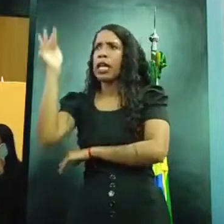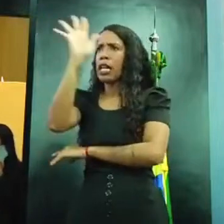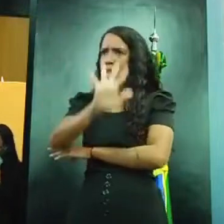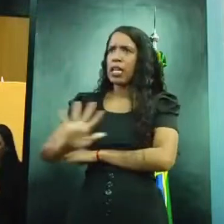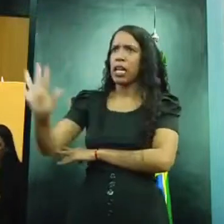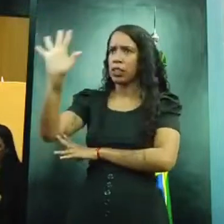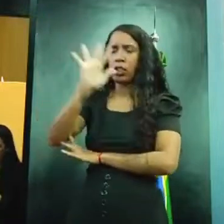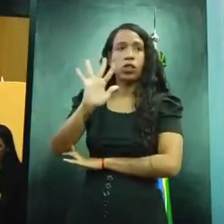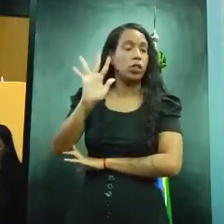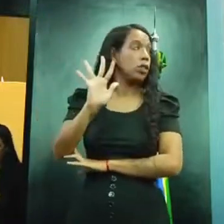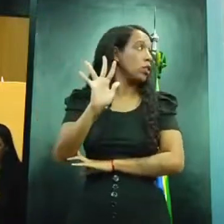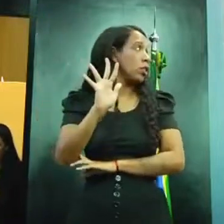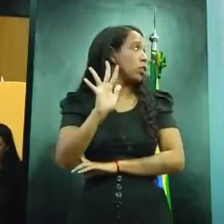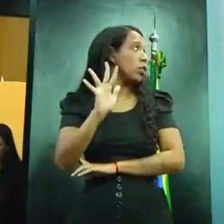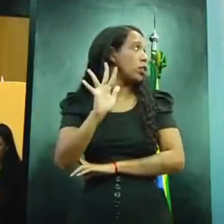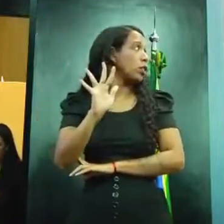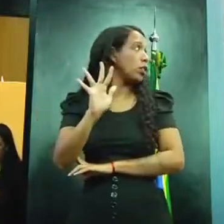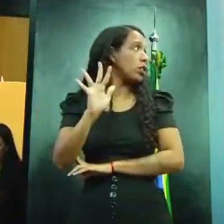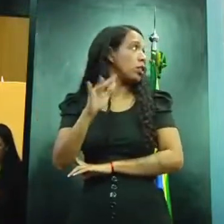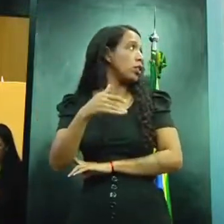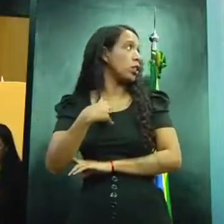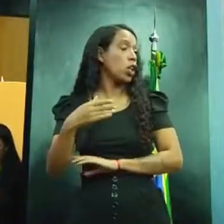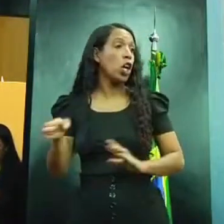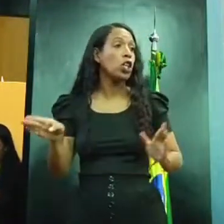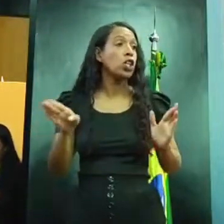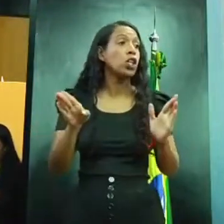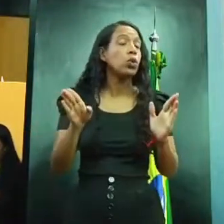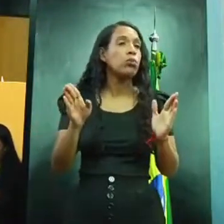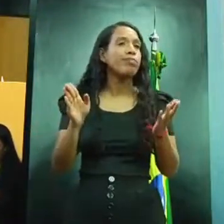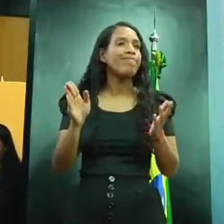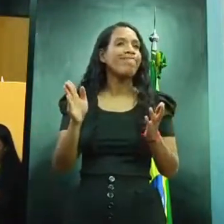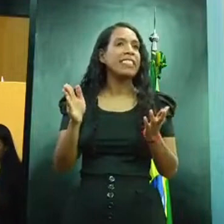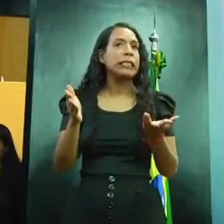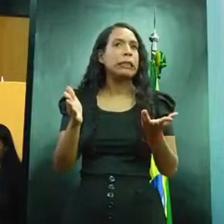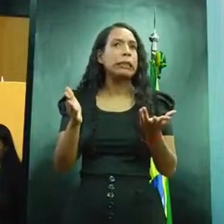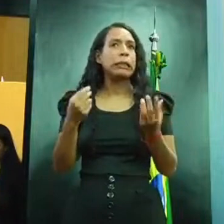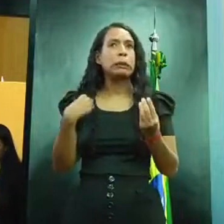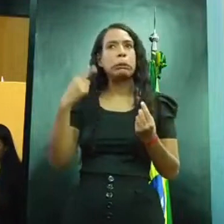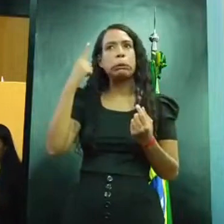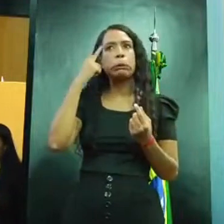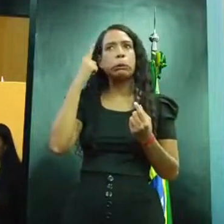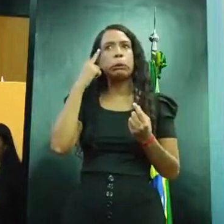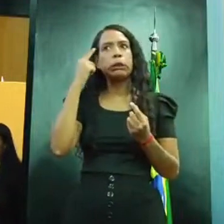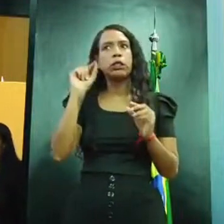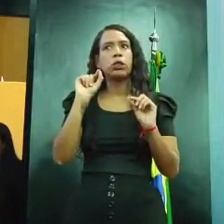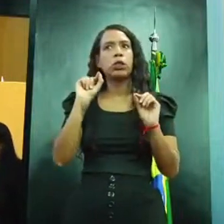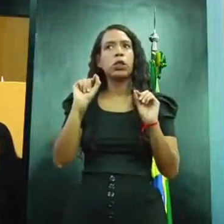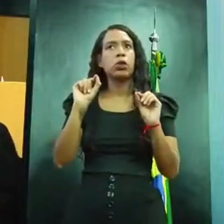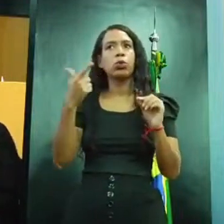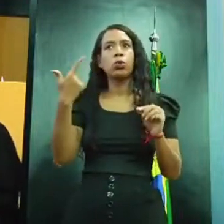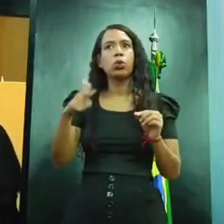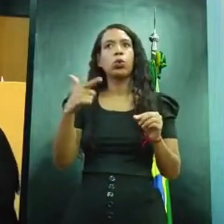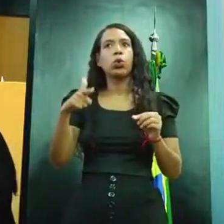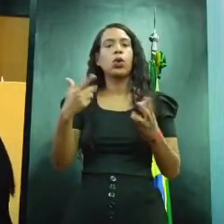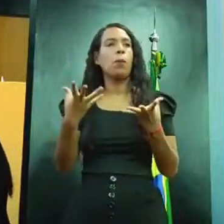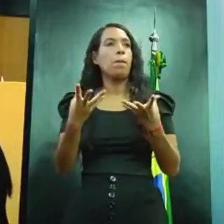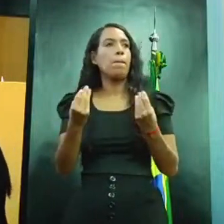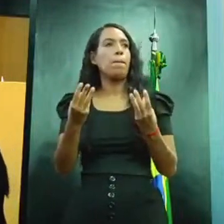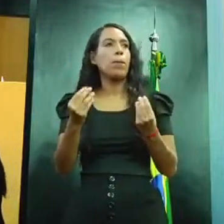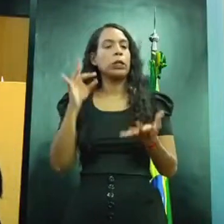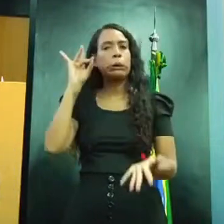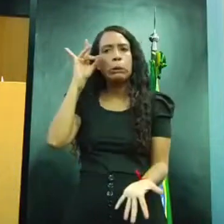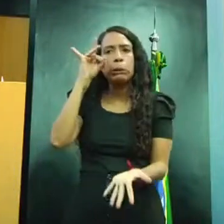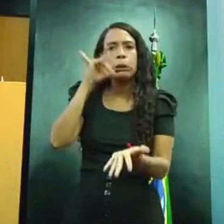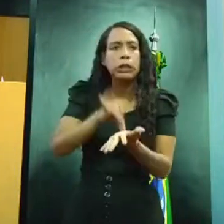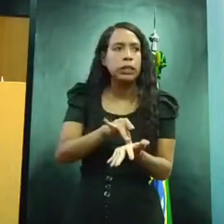nacional, e eu cheguei à conclusão de que talvez eu não tenha sido muito